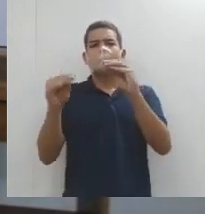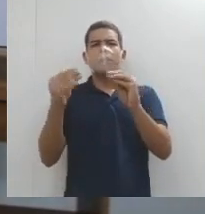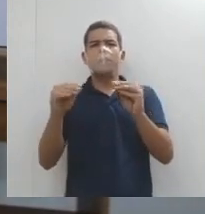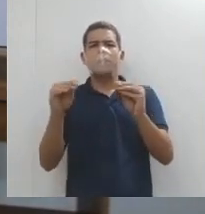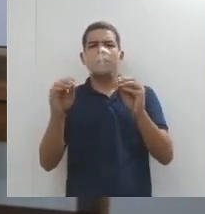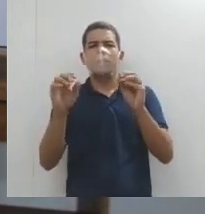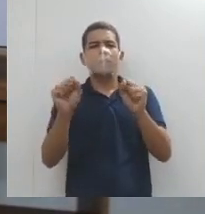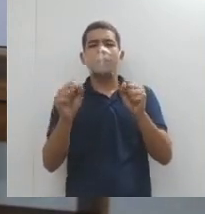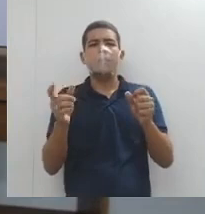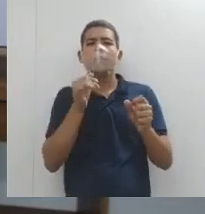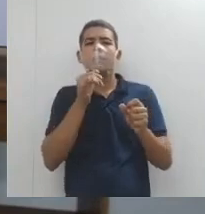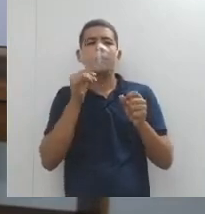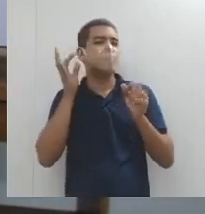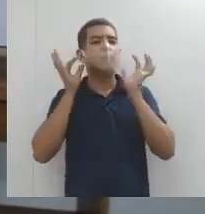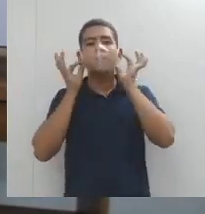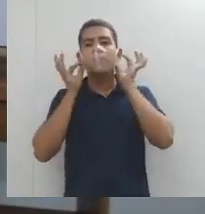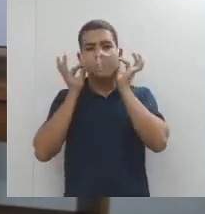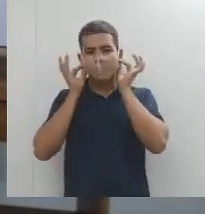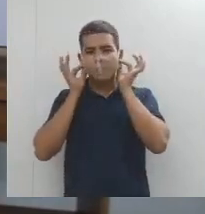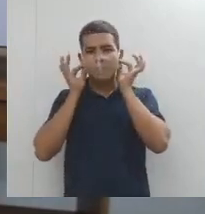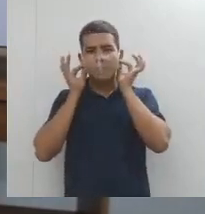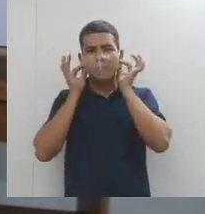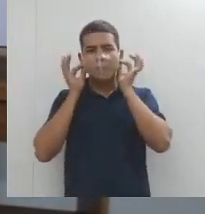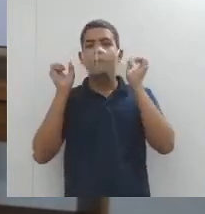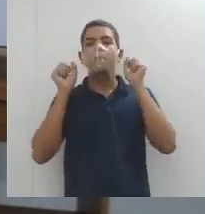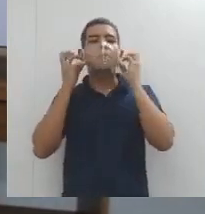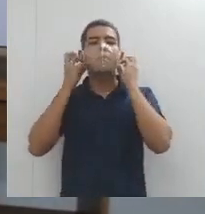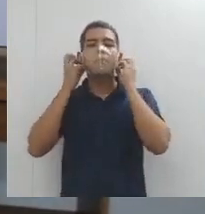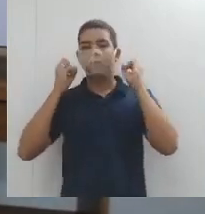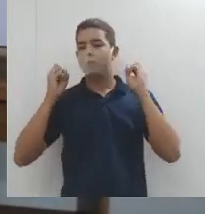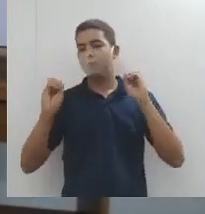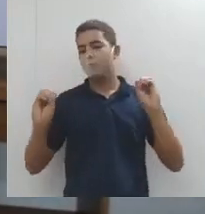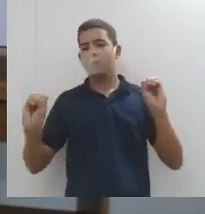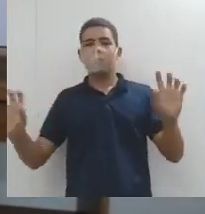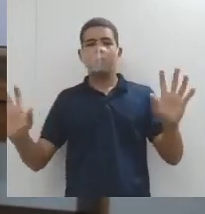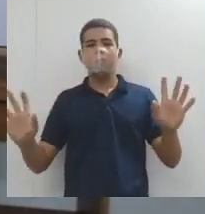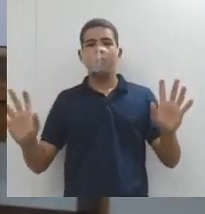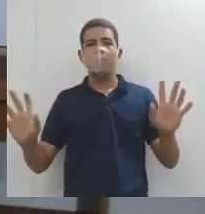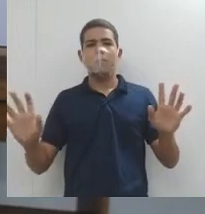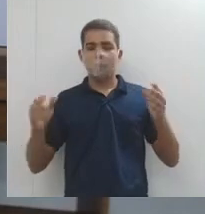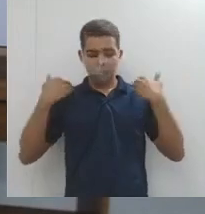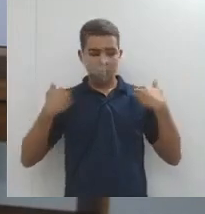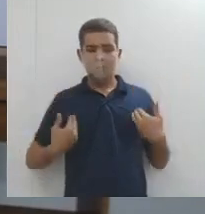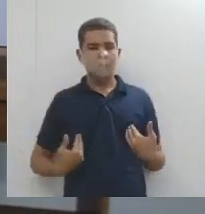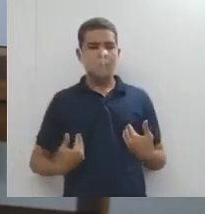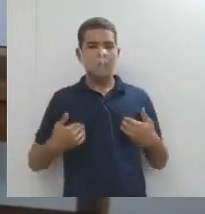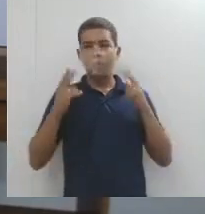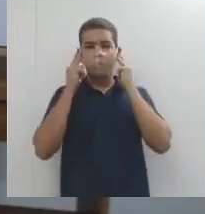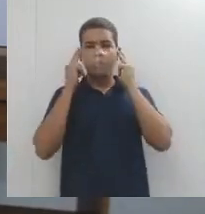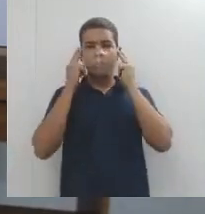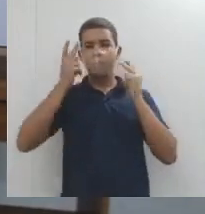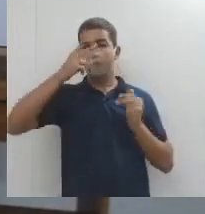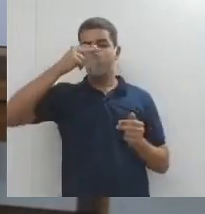pode retirar sem perder a essência. Por exemplo, eu estou aqui com brincos. Eu posso tirar os brincos, são acessórios, e eu continuo